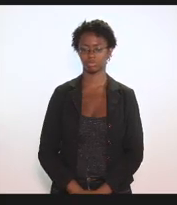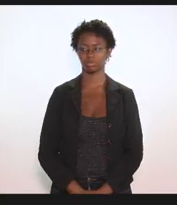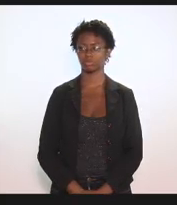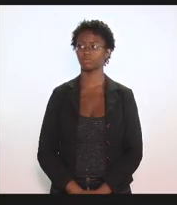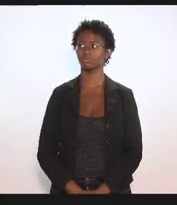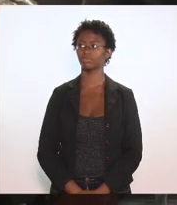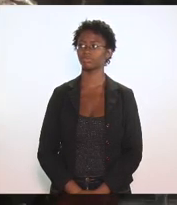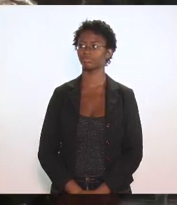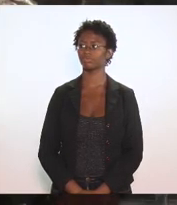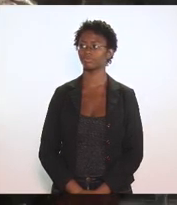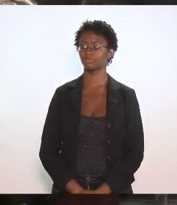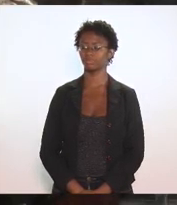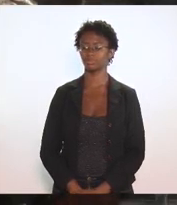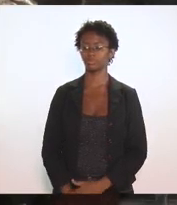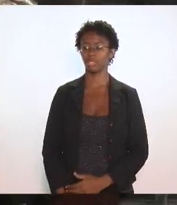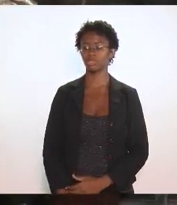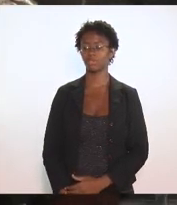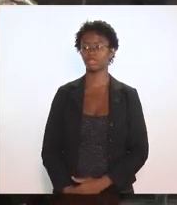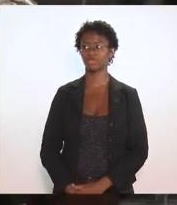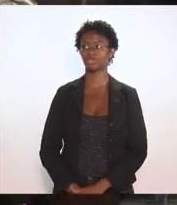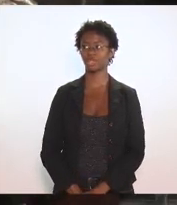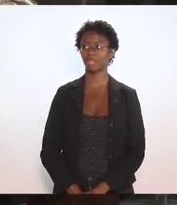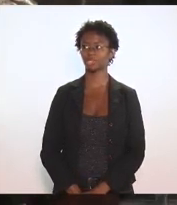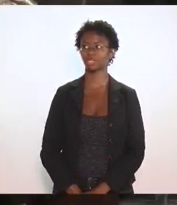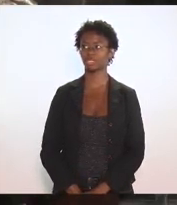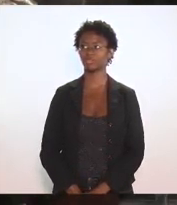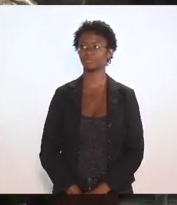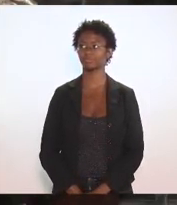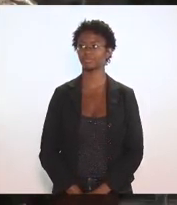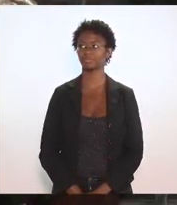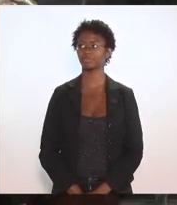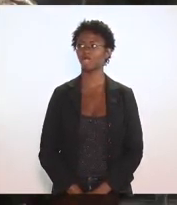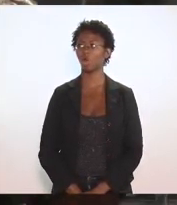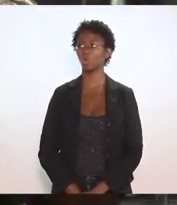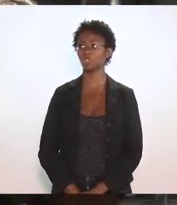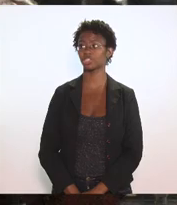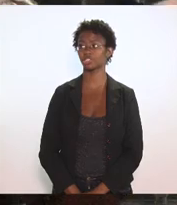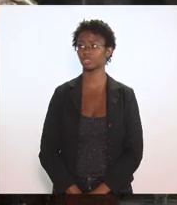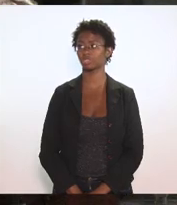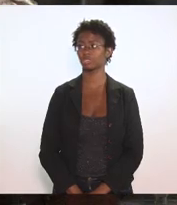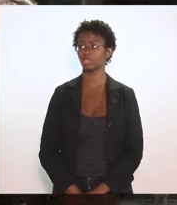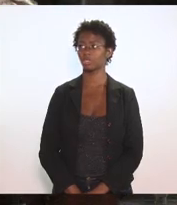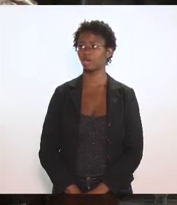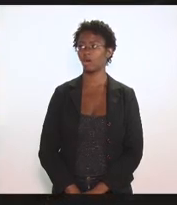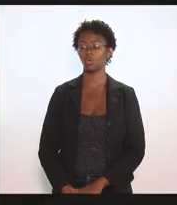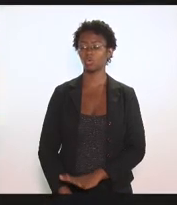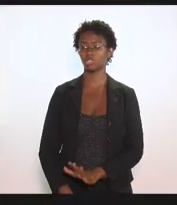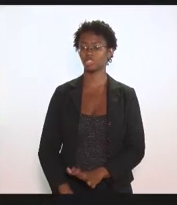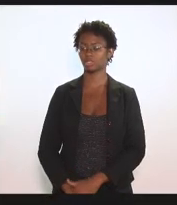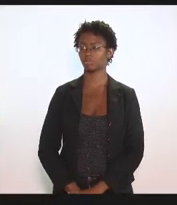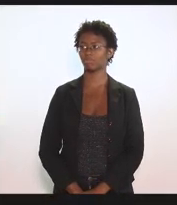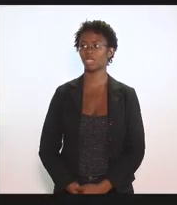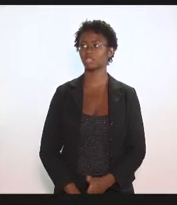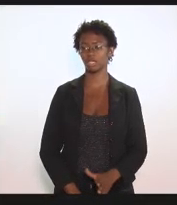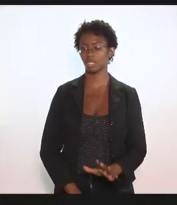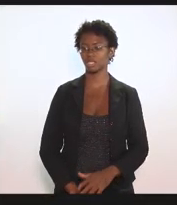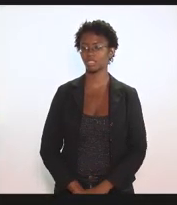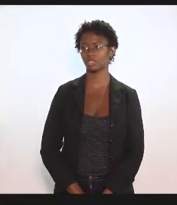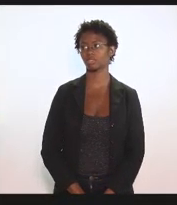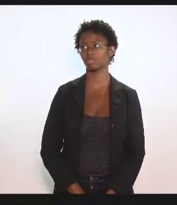Ok. Coautoria, quem quer ser coautor do projeto do Alexandre Freire, Alexandre Knoploch?